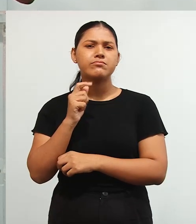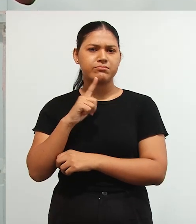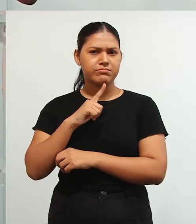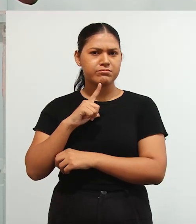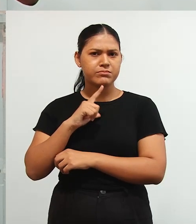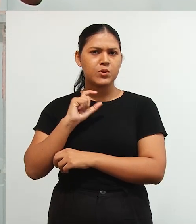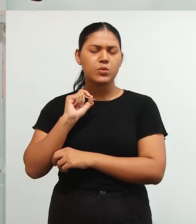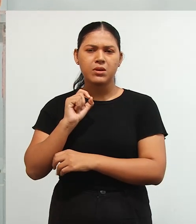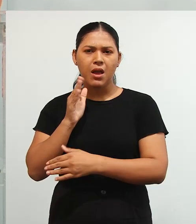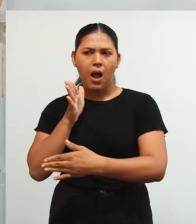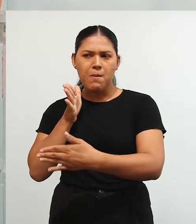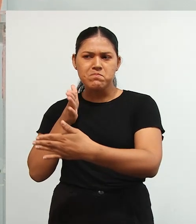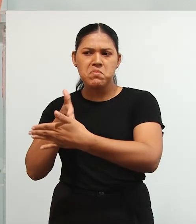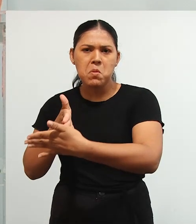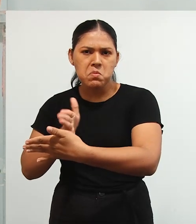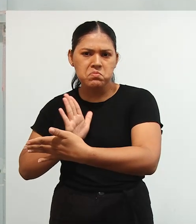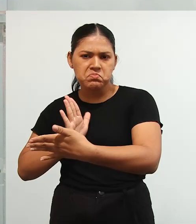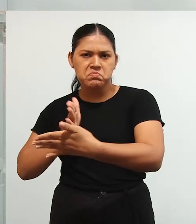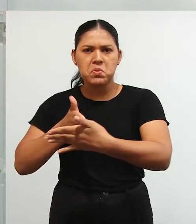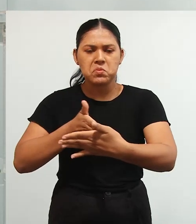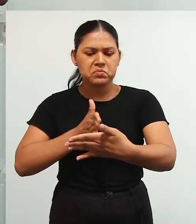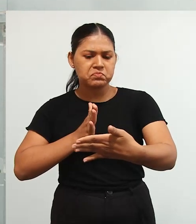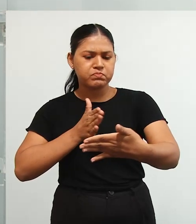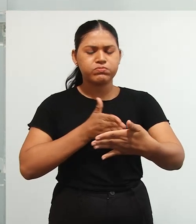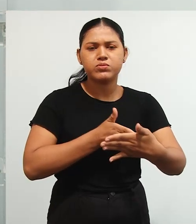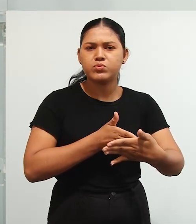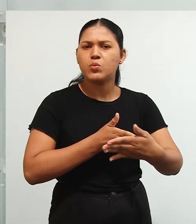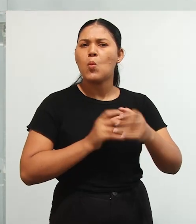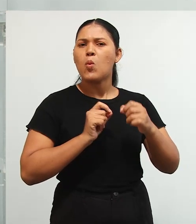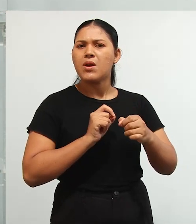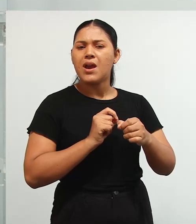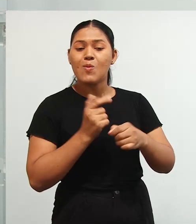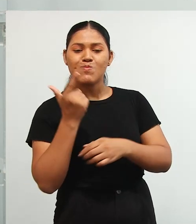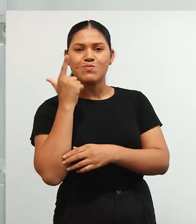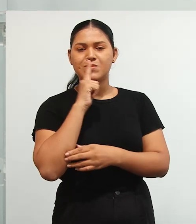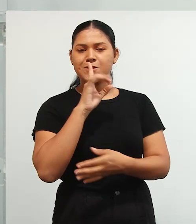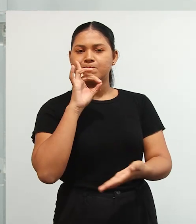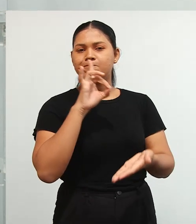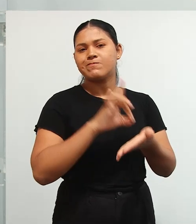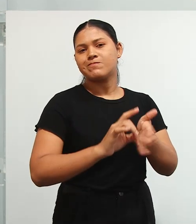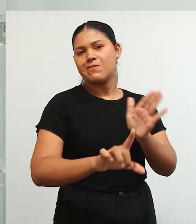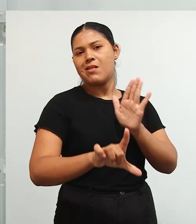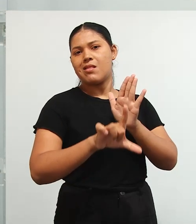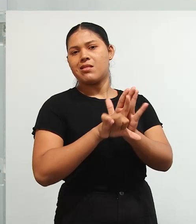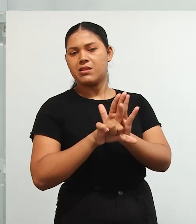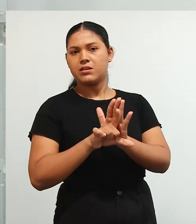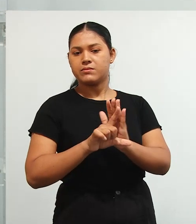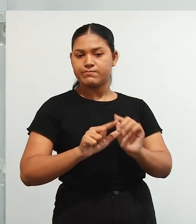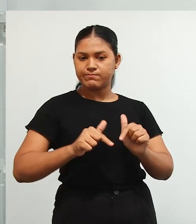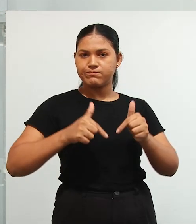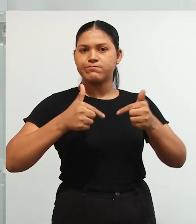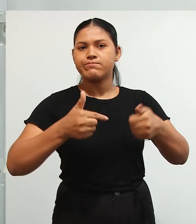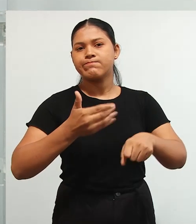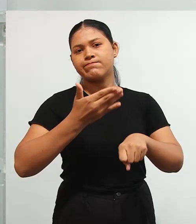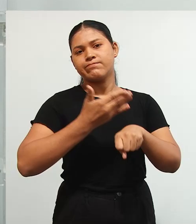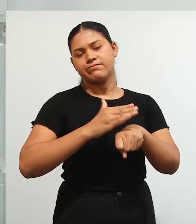diferenciado de obstáculos para a implementação da lei. E isso foi ficando cada vez mais